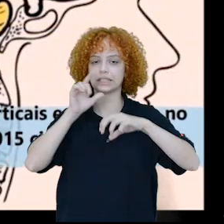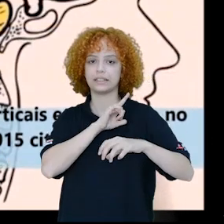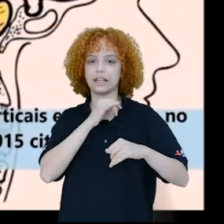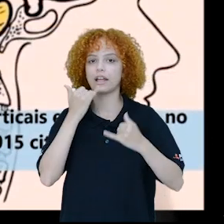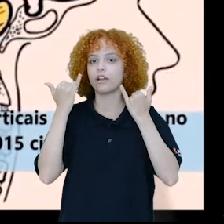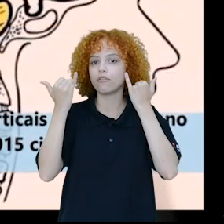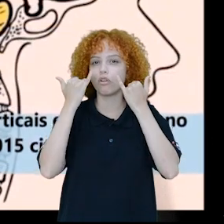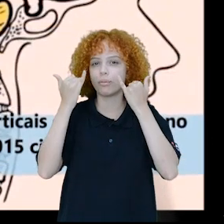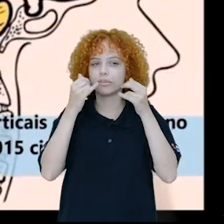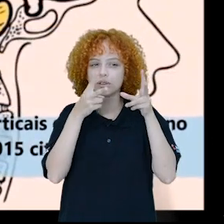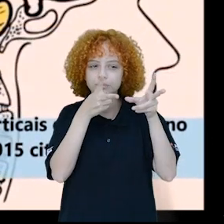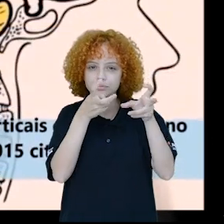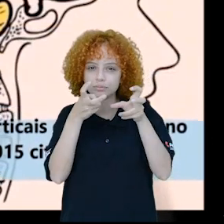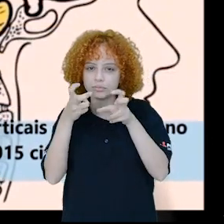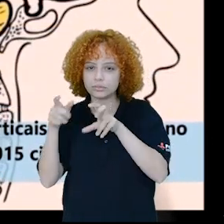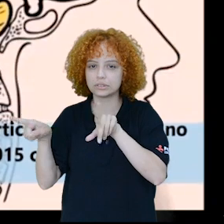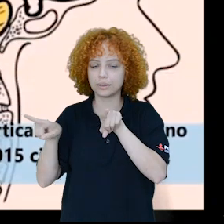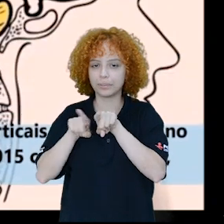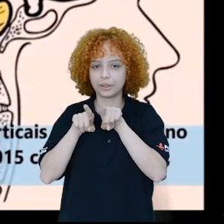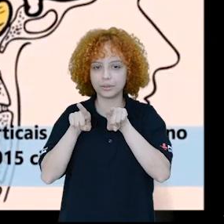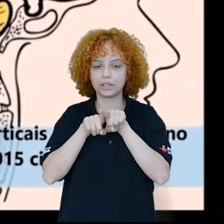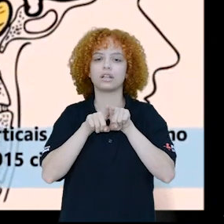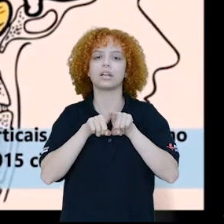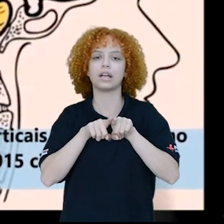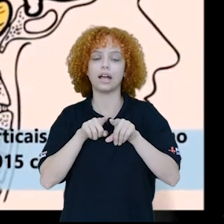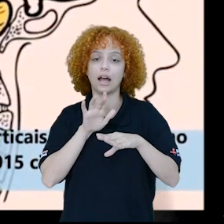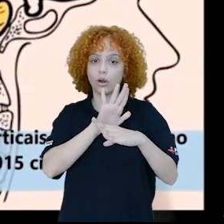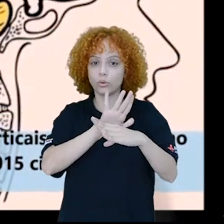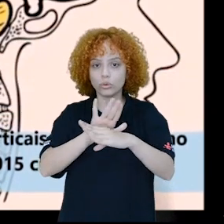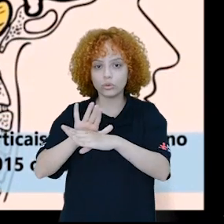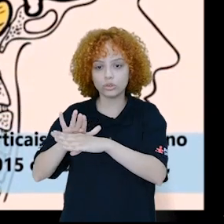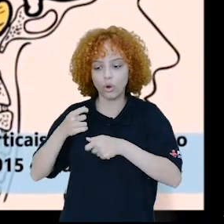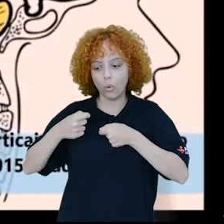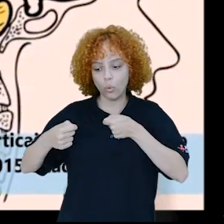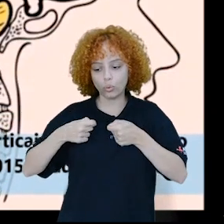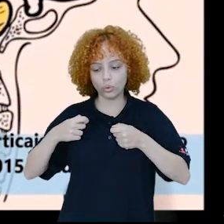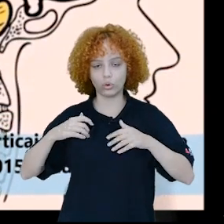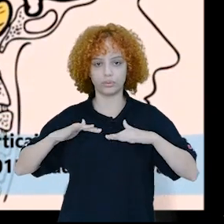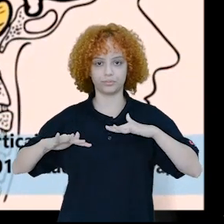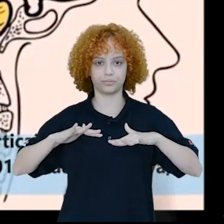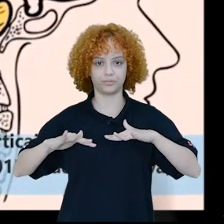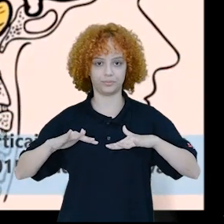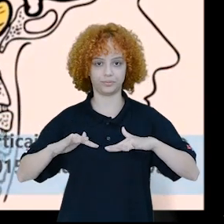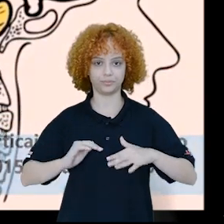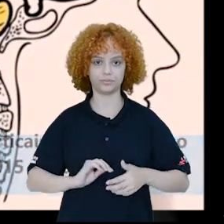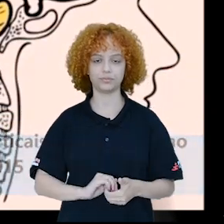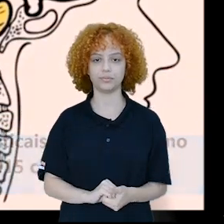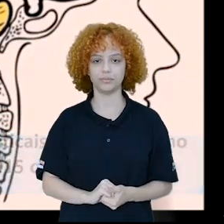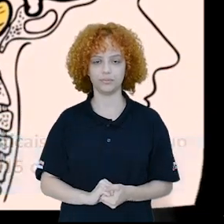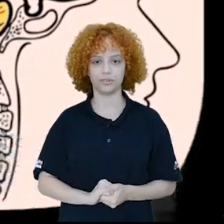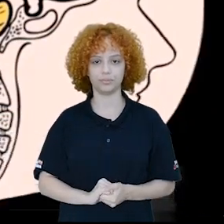mediando informações sensoriais e corticais e também auxiliando no controle motor.